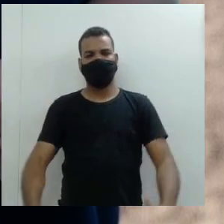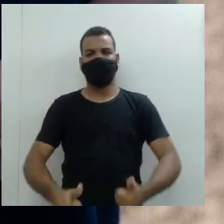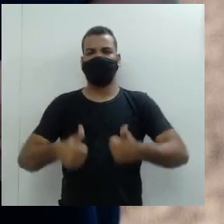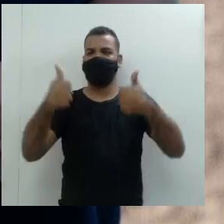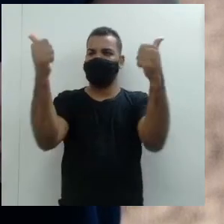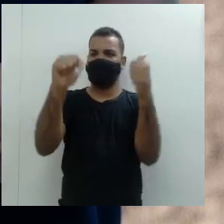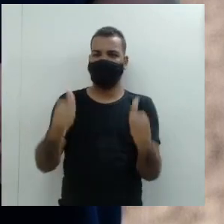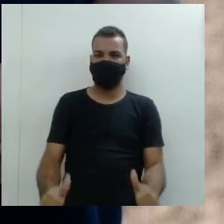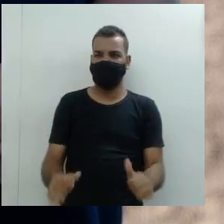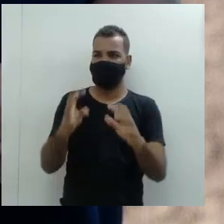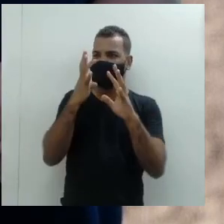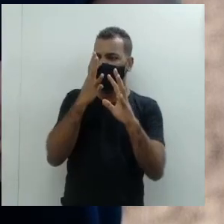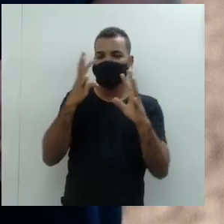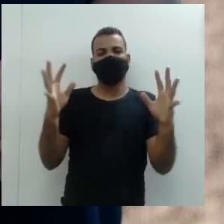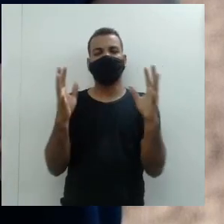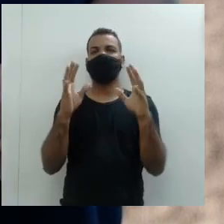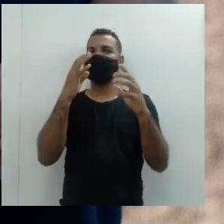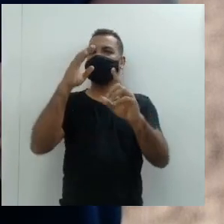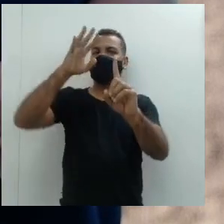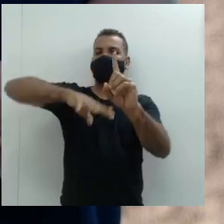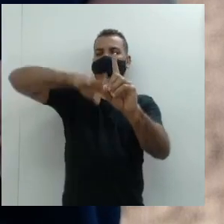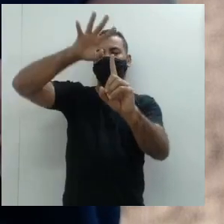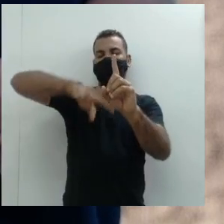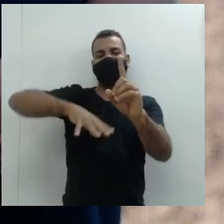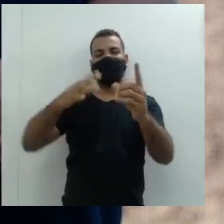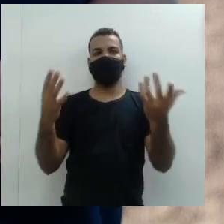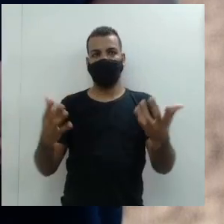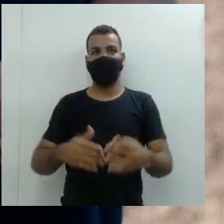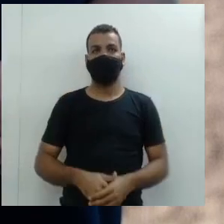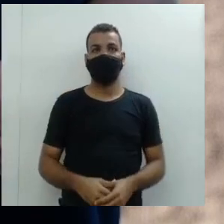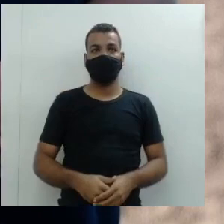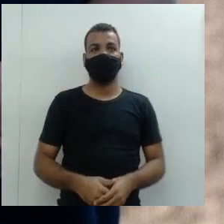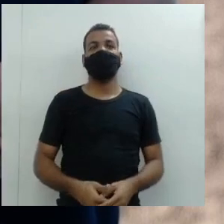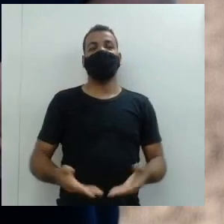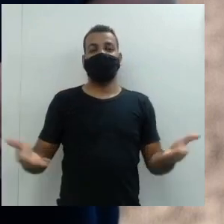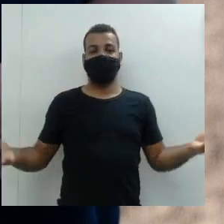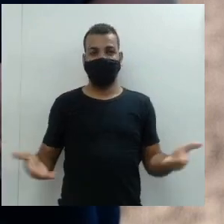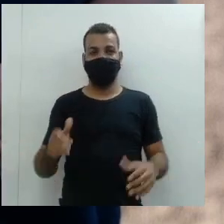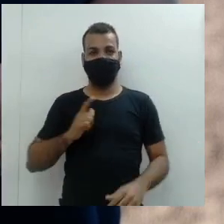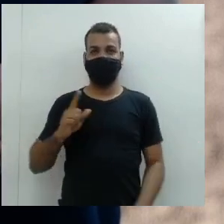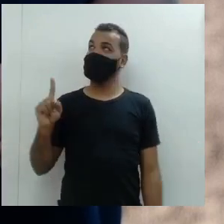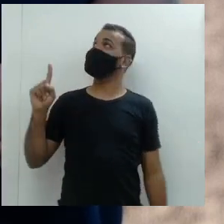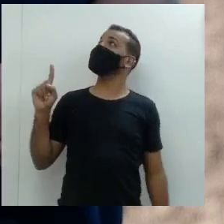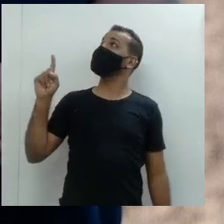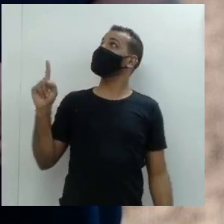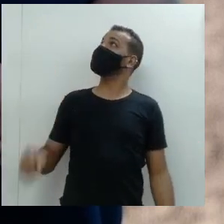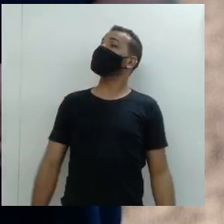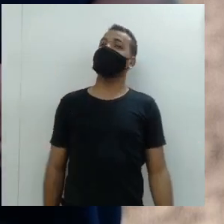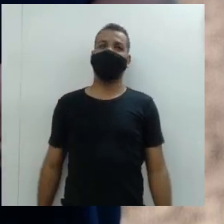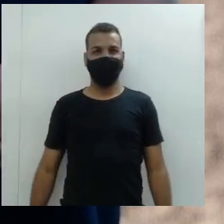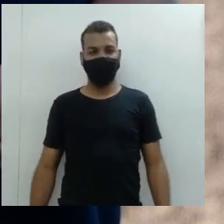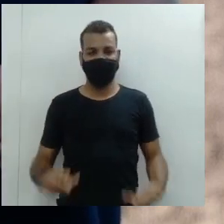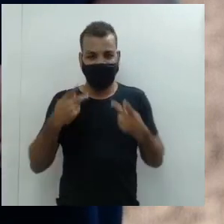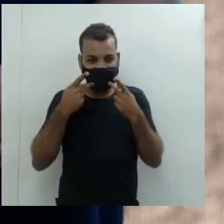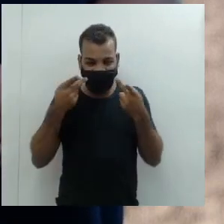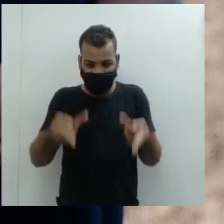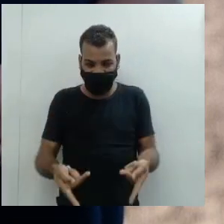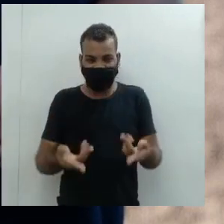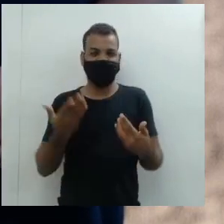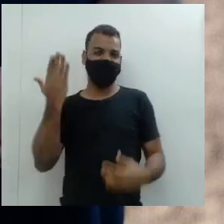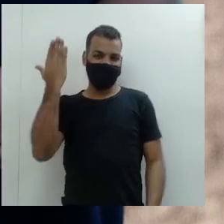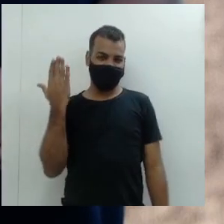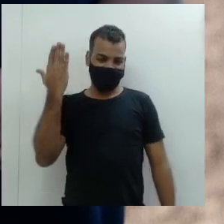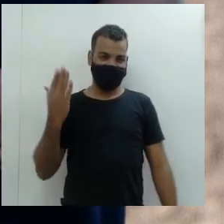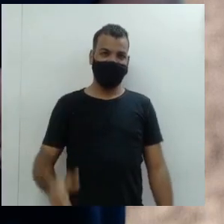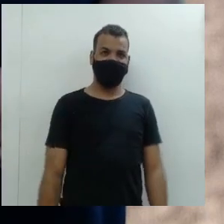e imateriais. E hoje nós temos aqui, mais uma vez, a visita de um professor idealizador desse